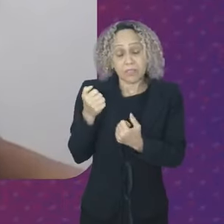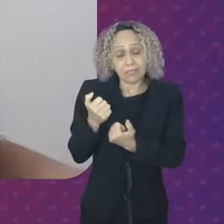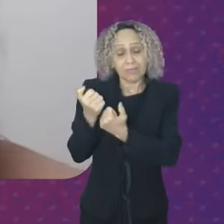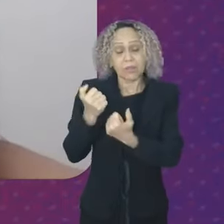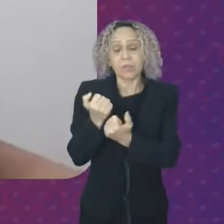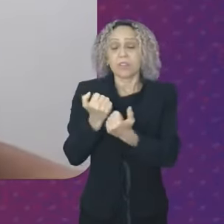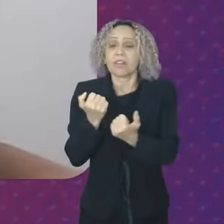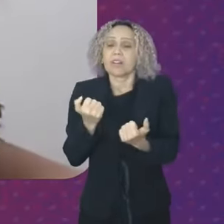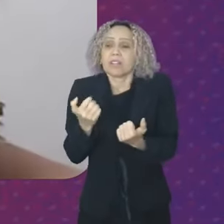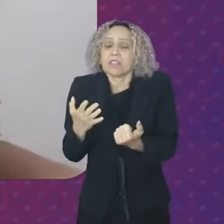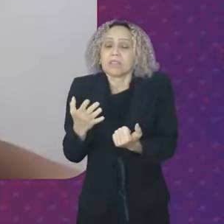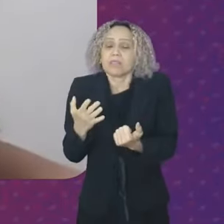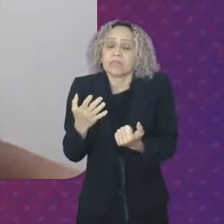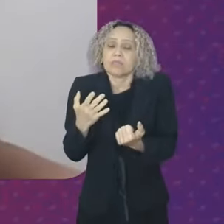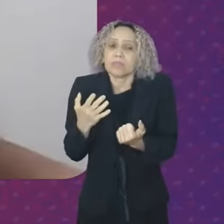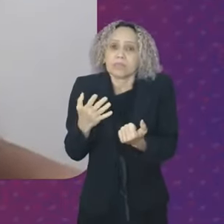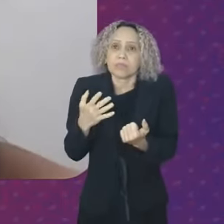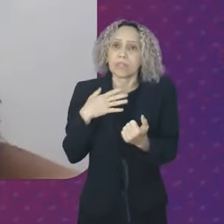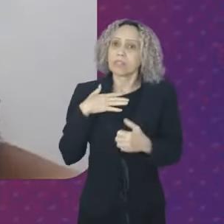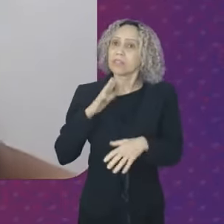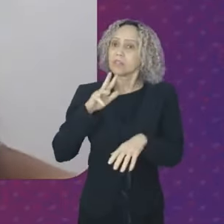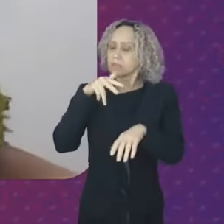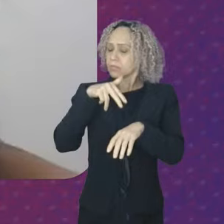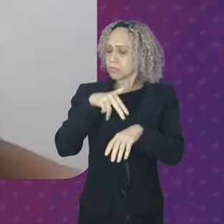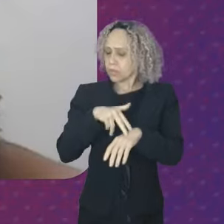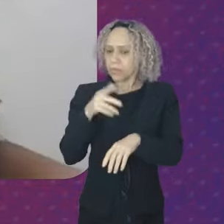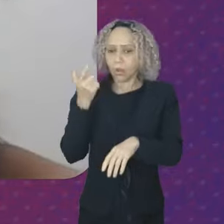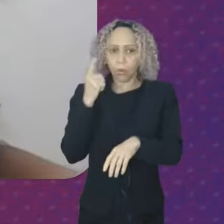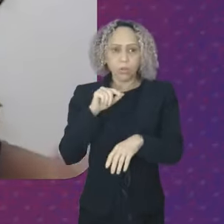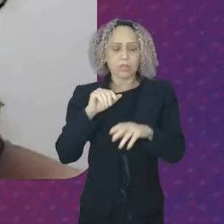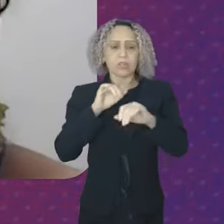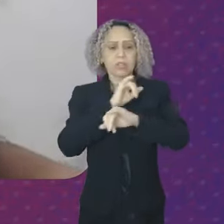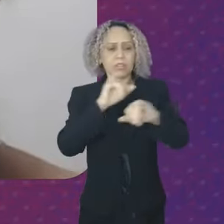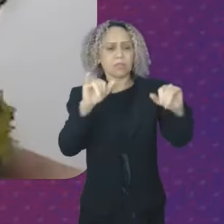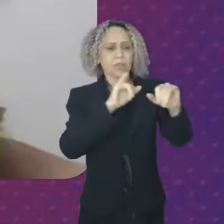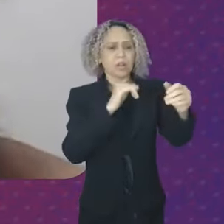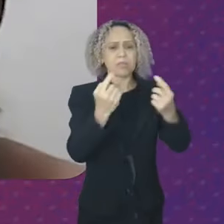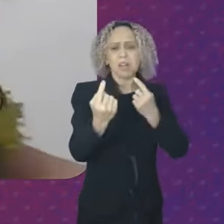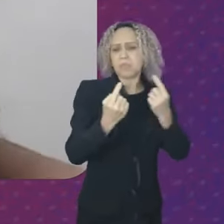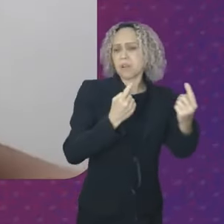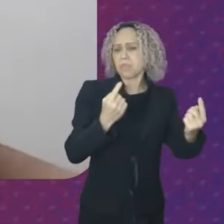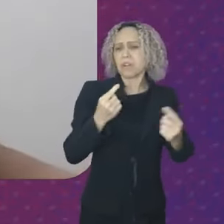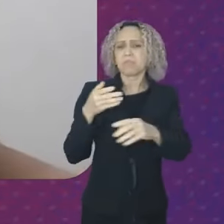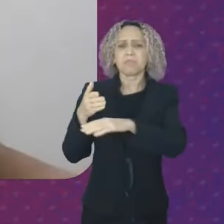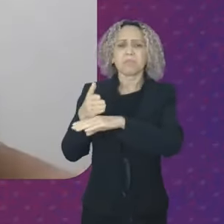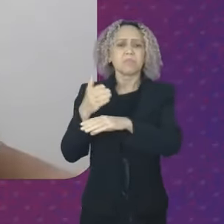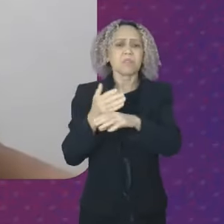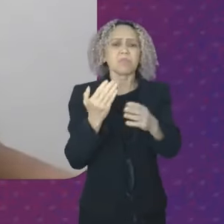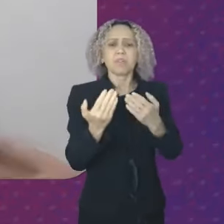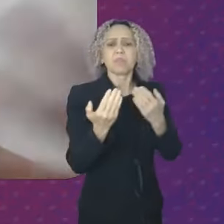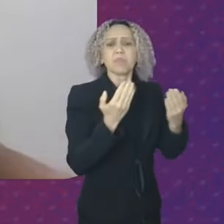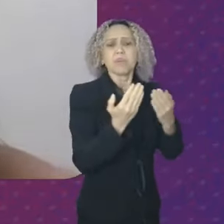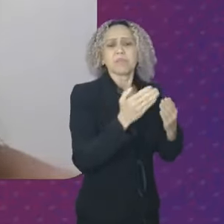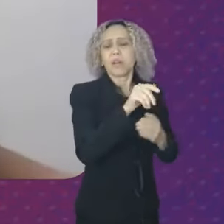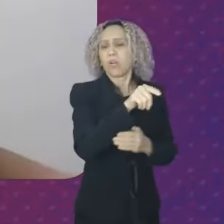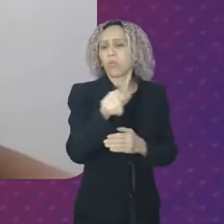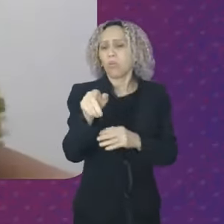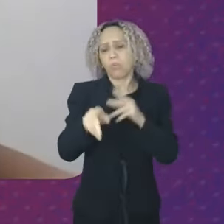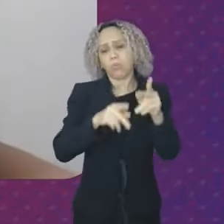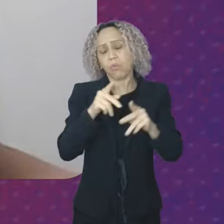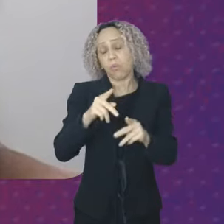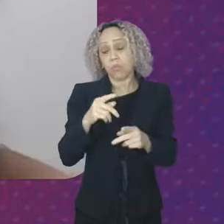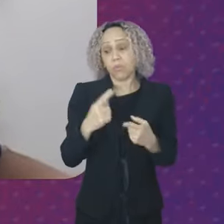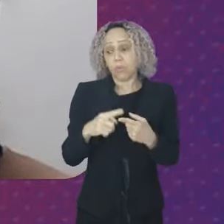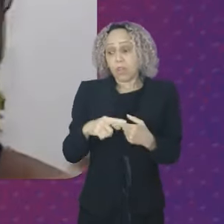o cansaço. Infelizmente, é algo que não tem uma forma de você jogar para debaixo do tapete, ela